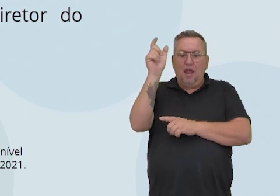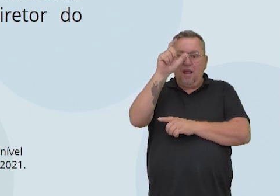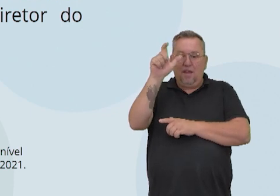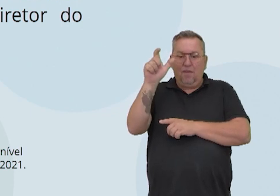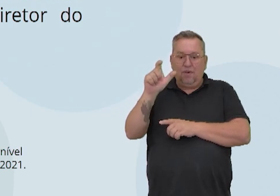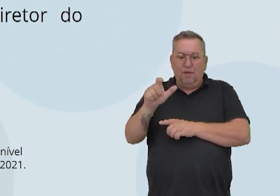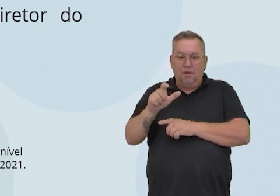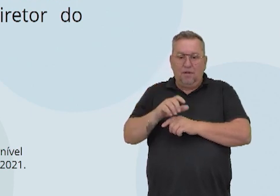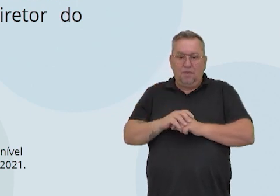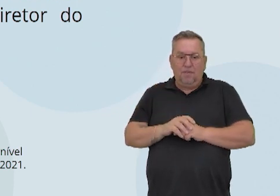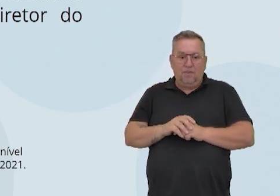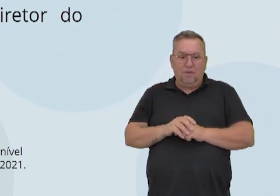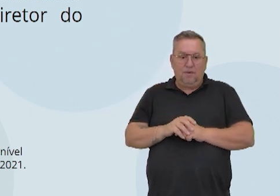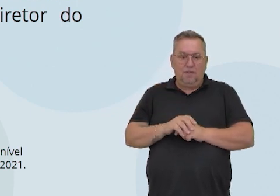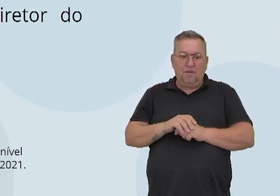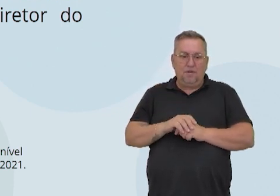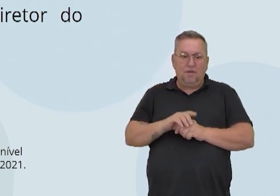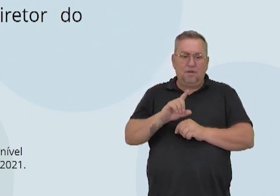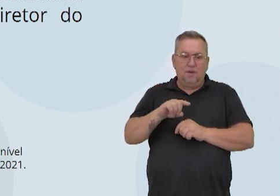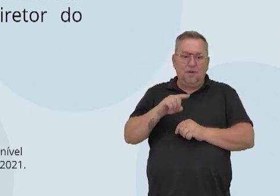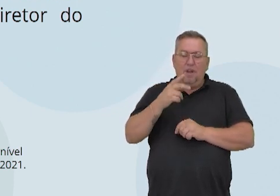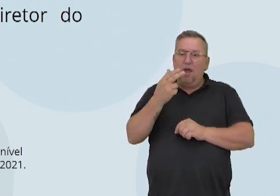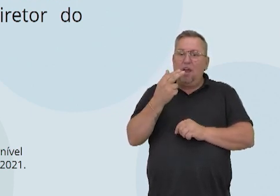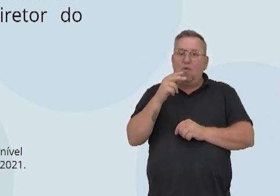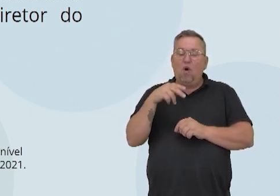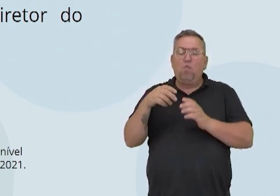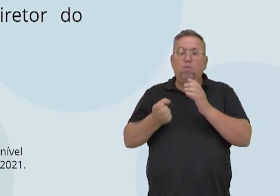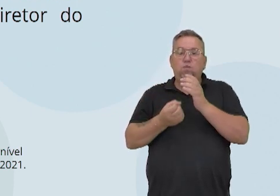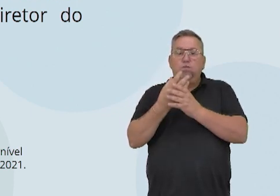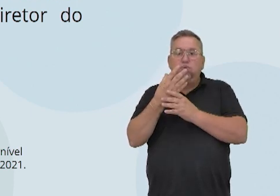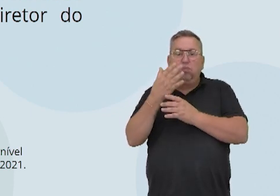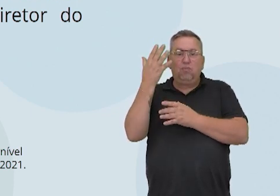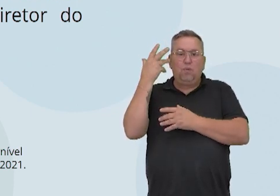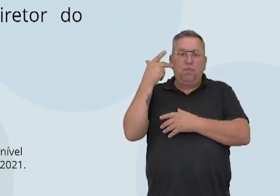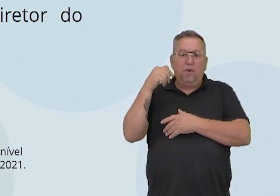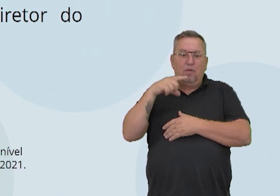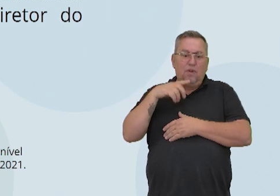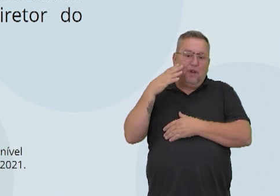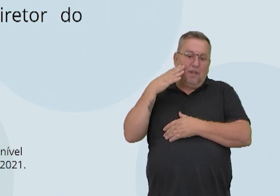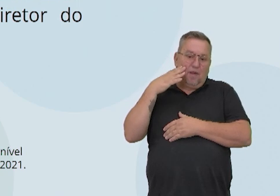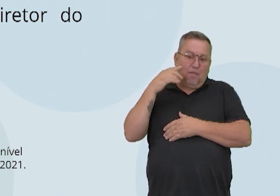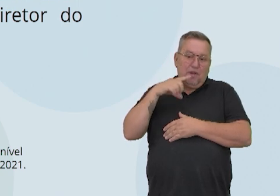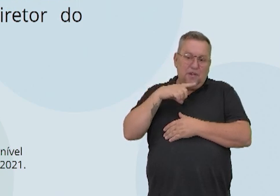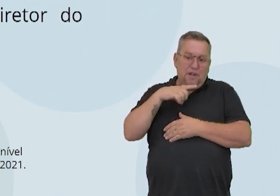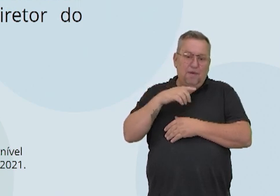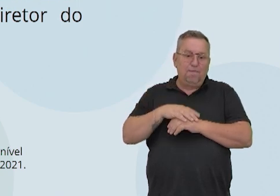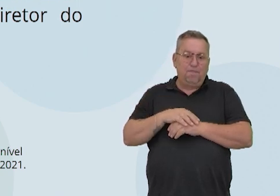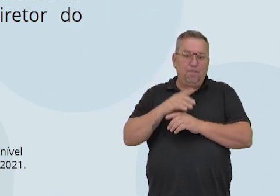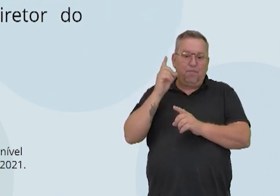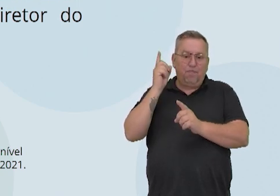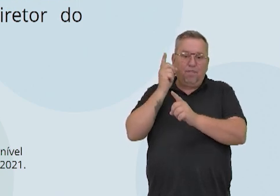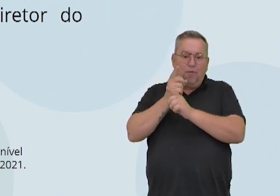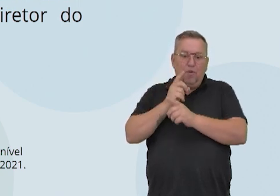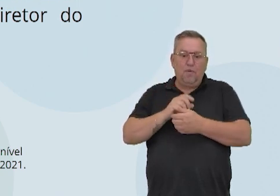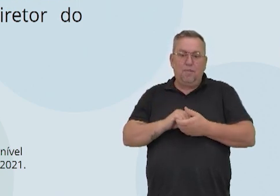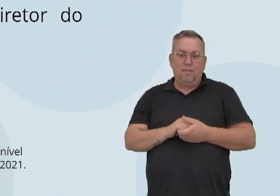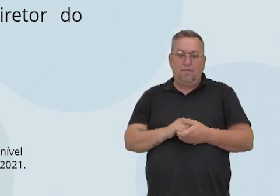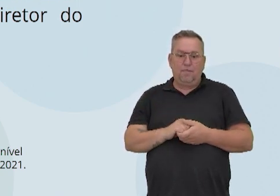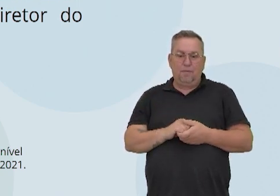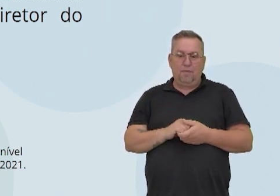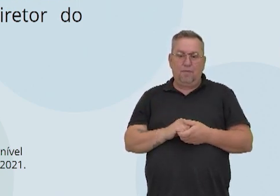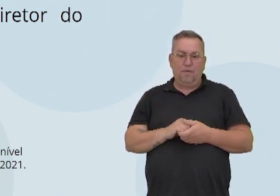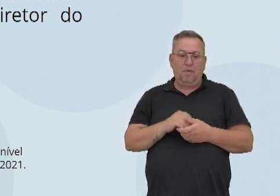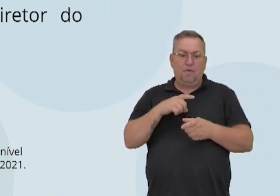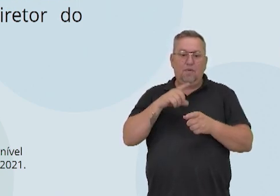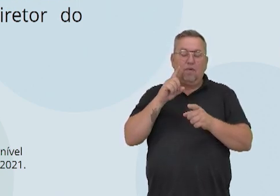venusianos. É como o pum de um bicho. A gente só tem que descobrir se tem bicho lá, mesmo, explica o professor Wagner